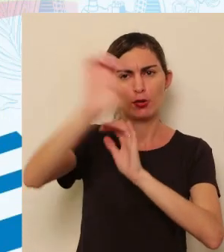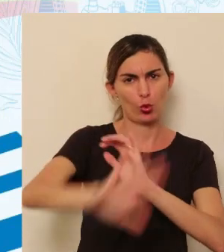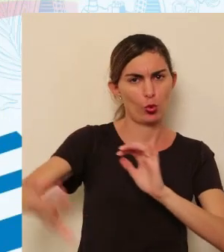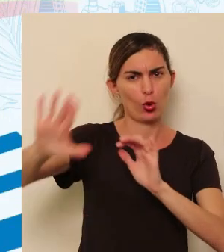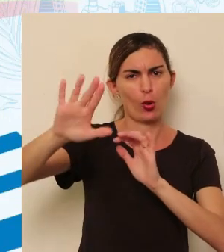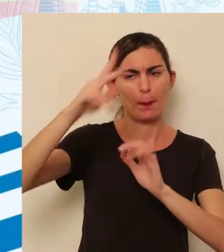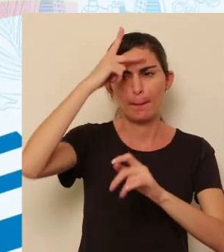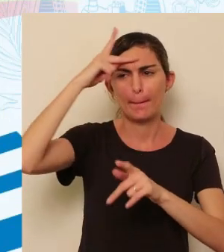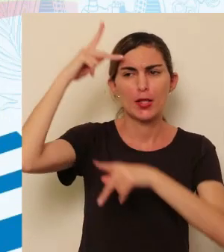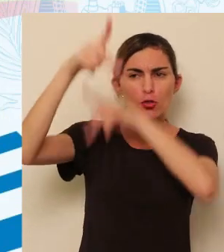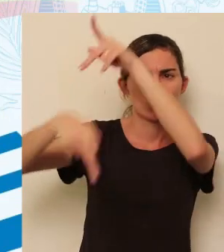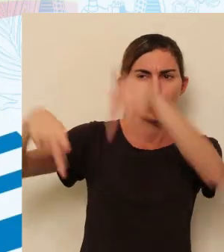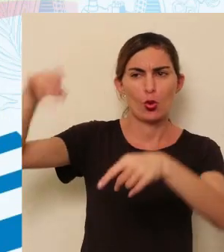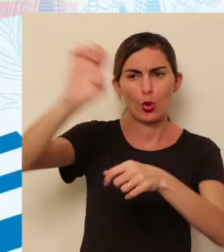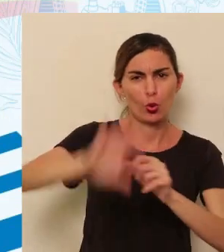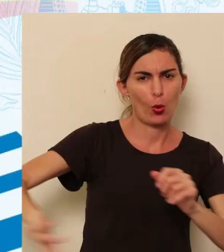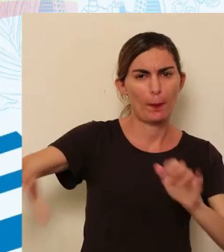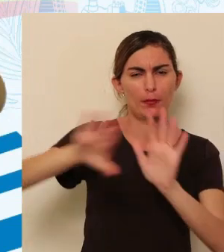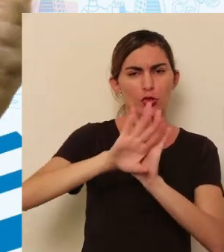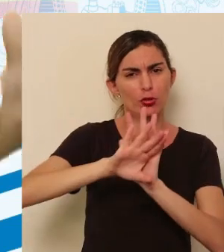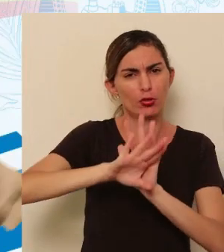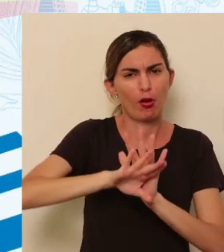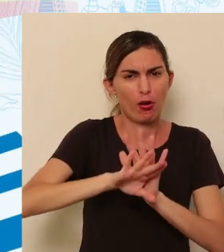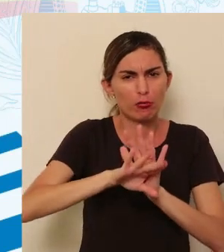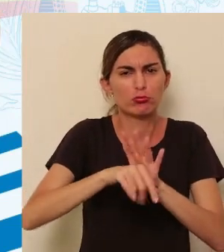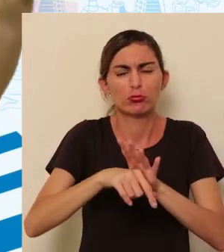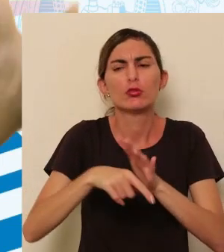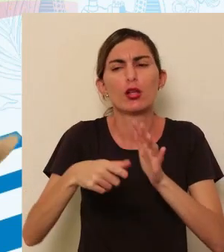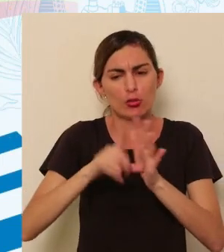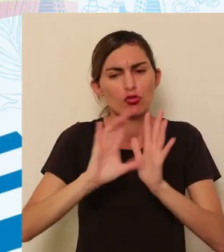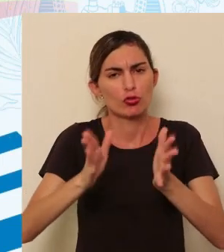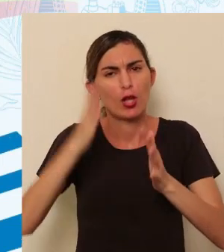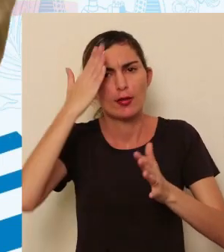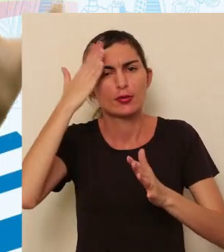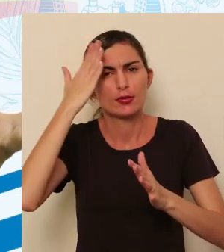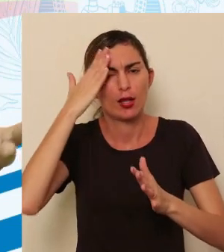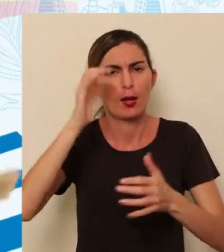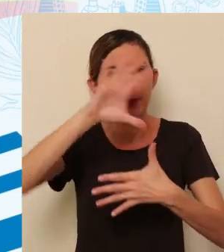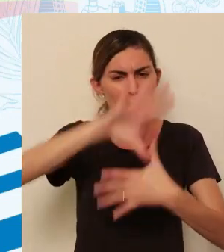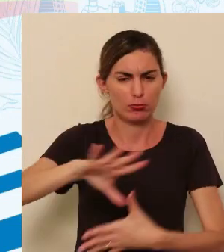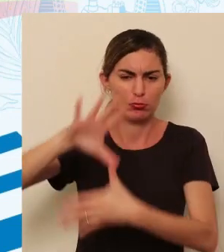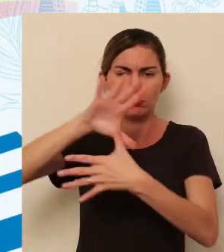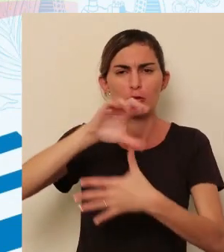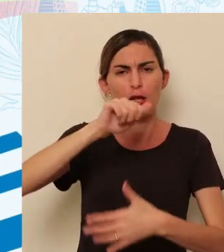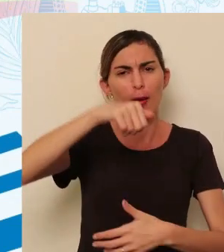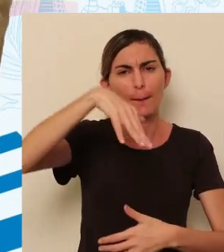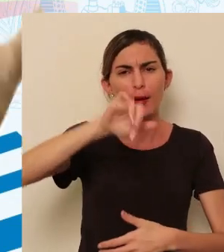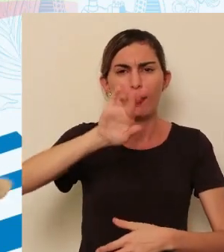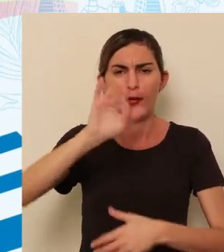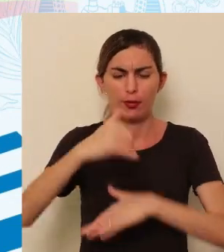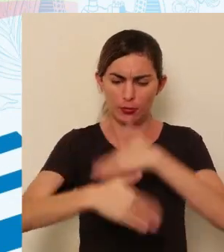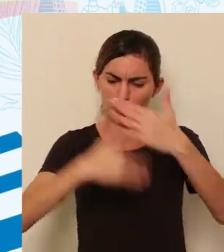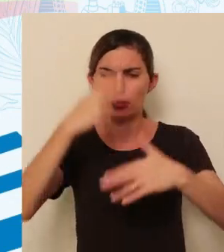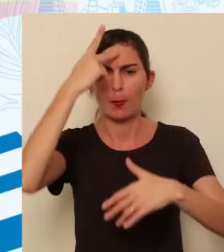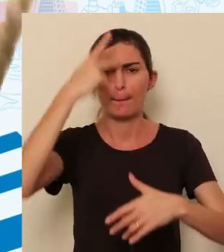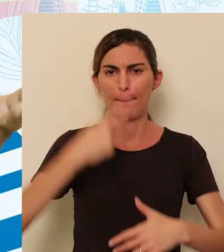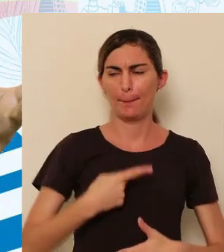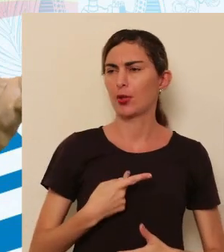dos europeus, nos dá uma ideia de como nós, na América, tínhamos um